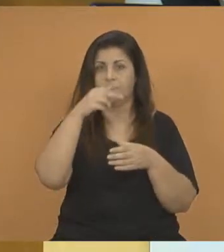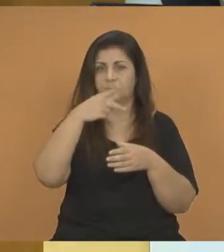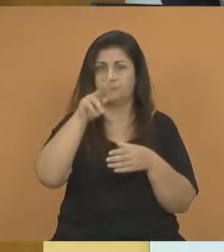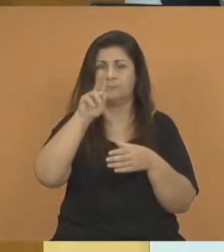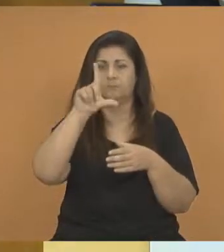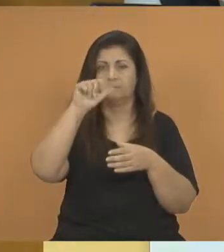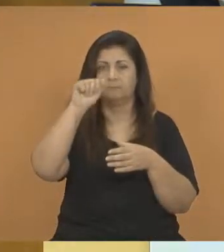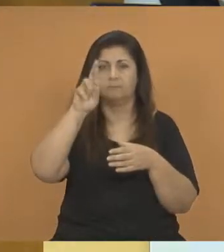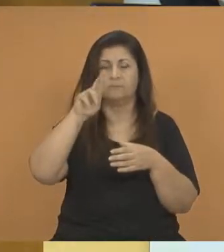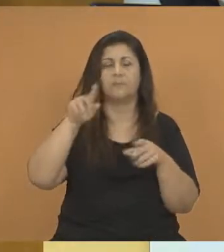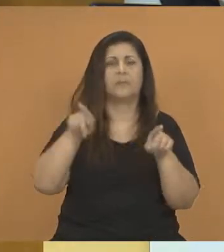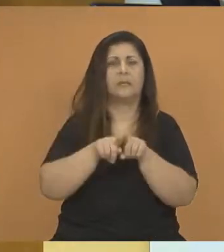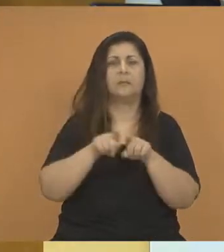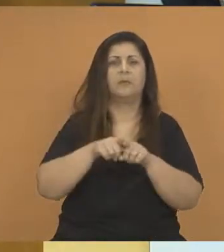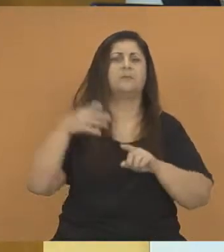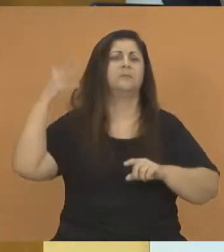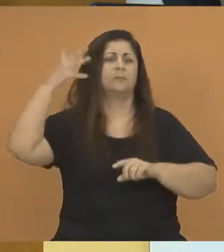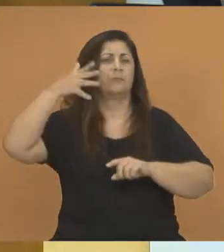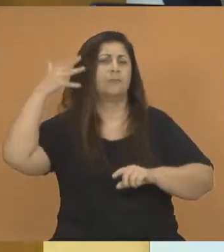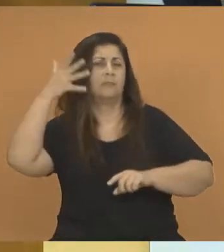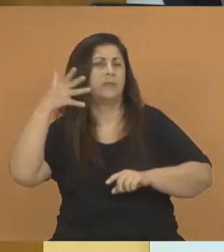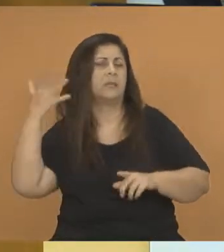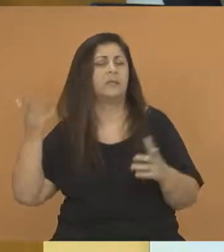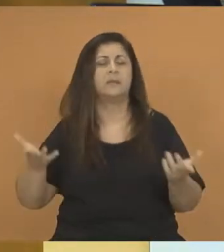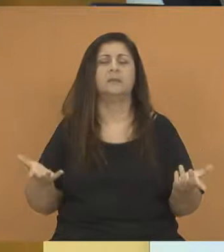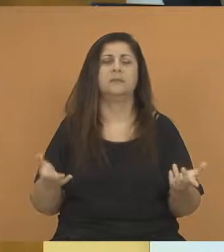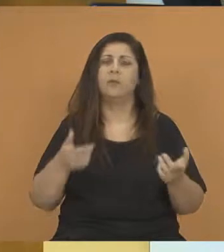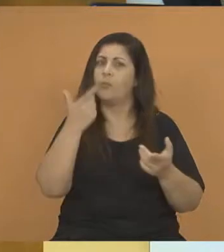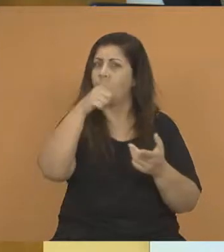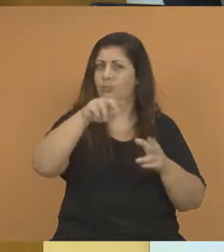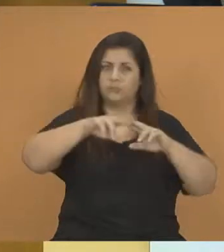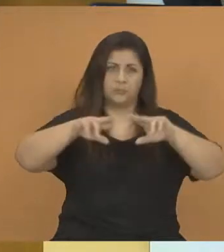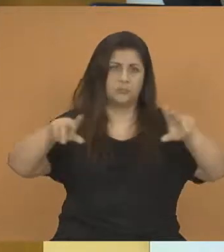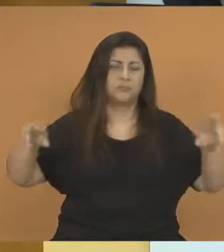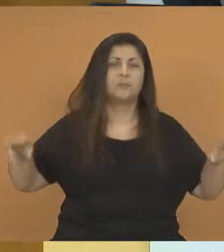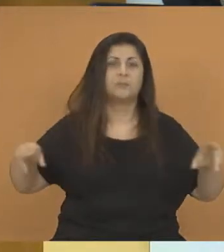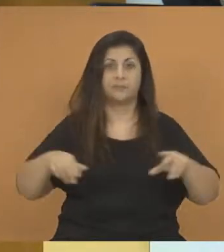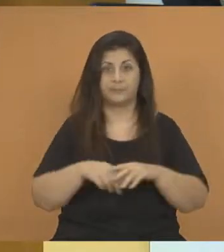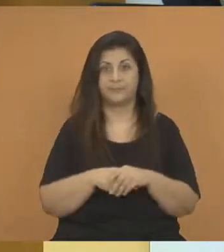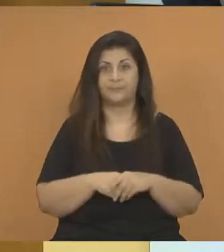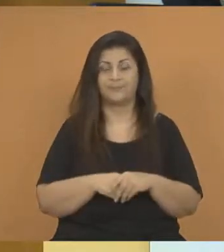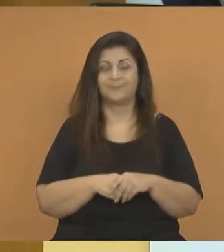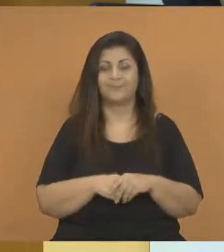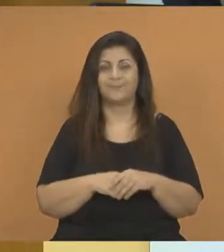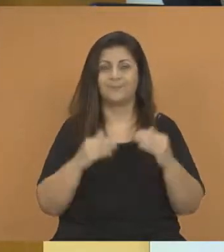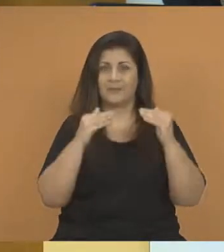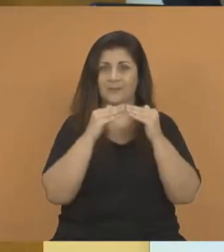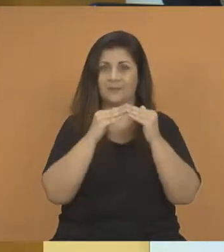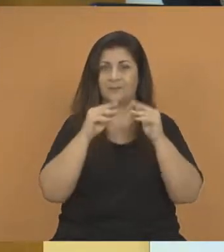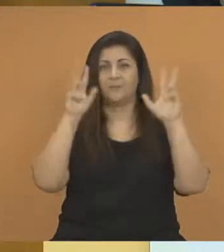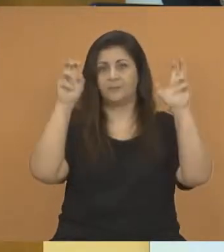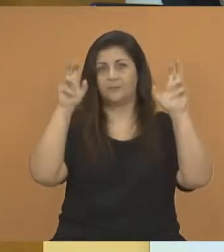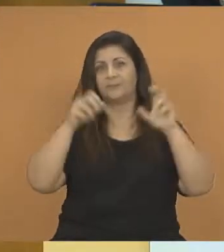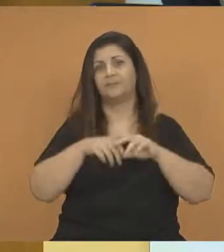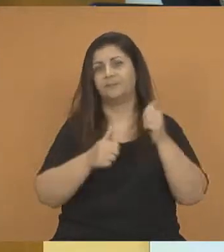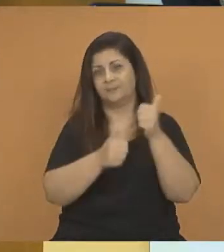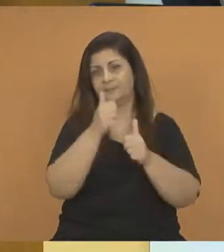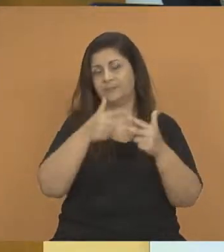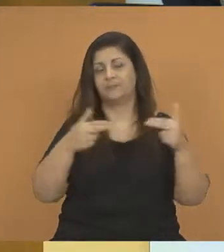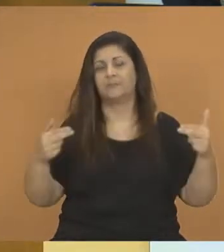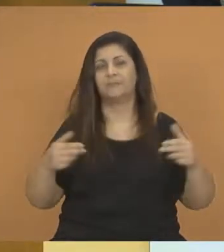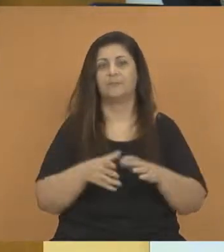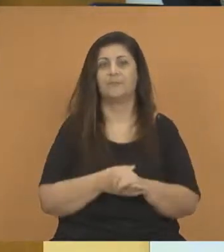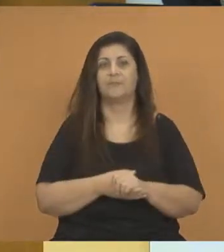debates, simpósios, seminários e outros eventos em sintonia com a sua temática. A reunião da Frente Popular